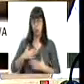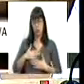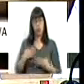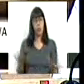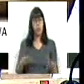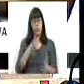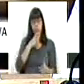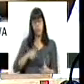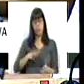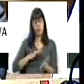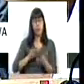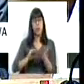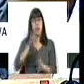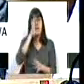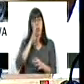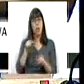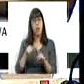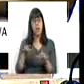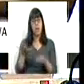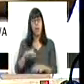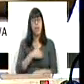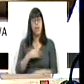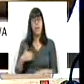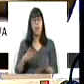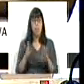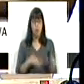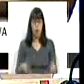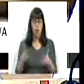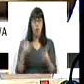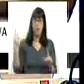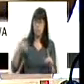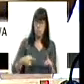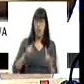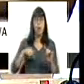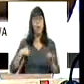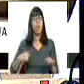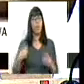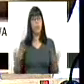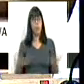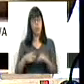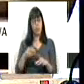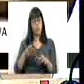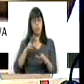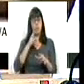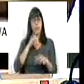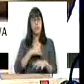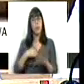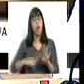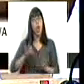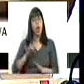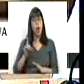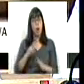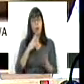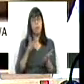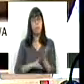aliás, transmitida pelo seu Secretário de Estado Adjunto e da Saúde, mas as orientações que foram dadas por ele próprio à Administração Regional de Saúde do Norte é